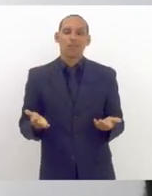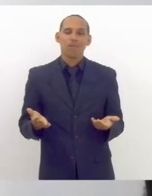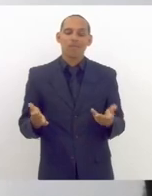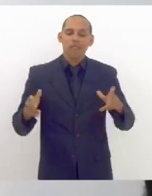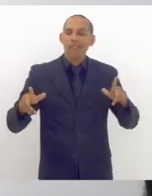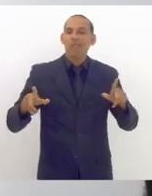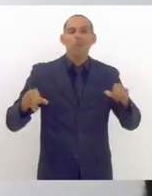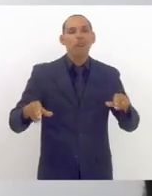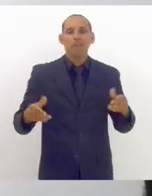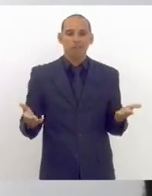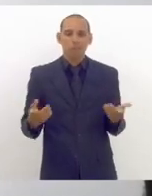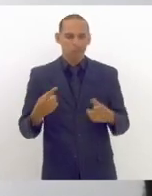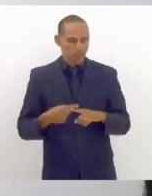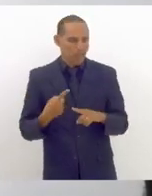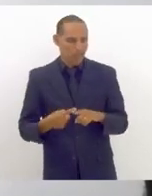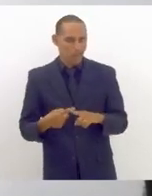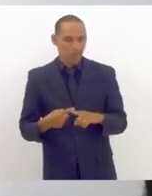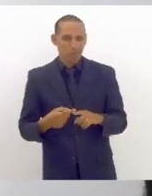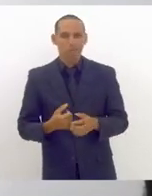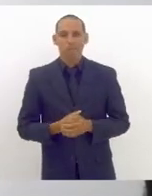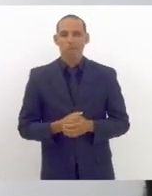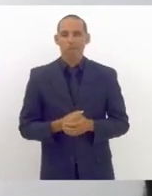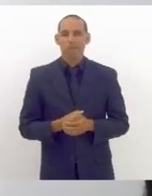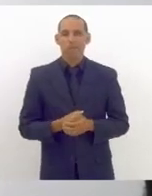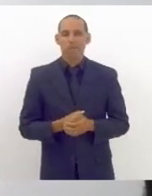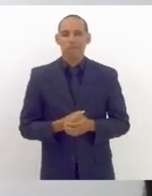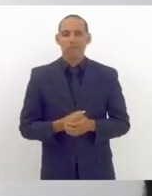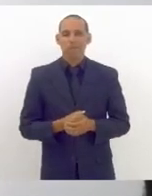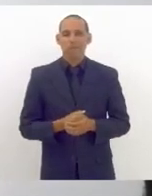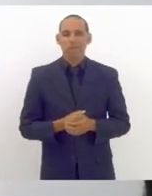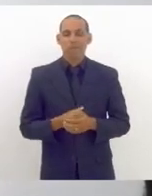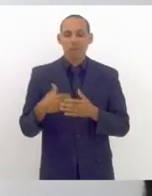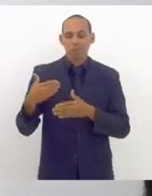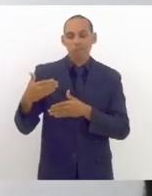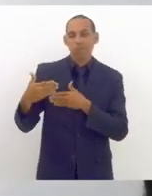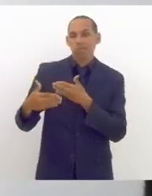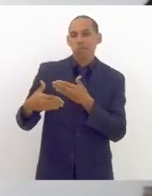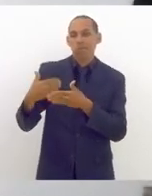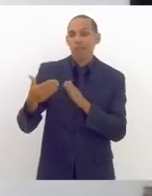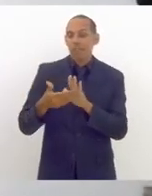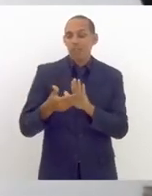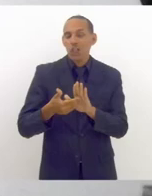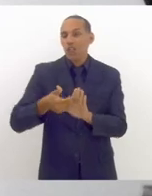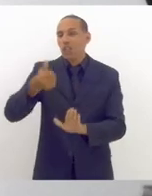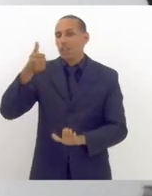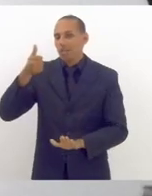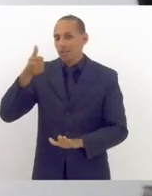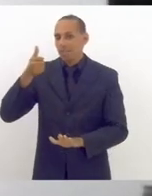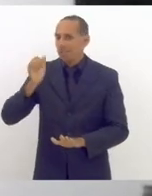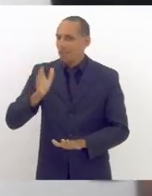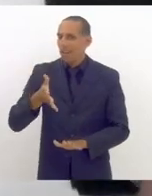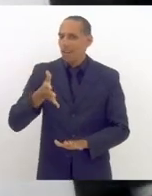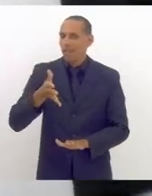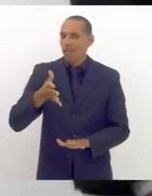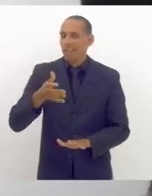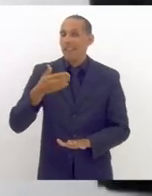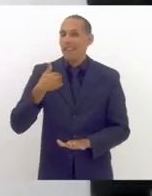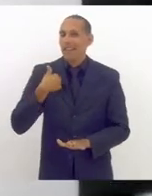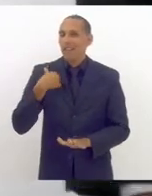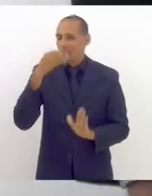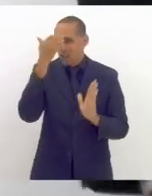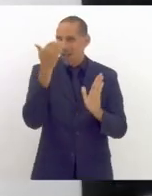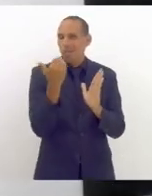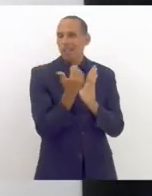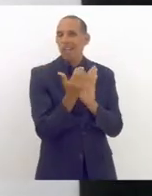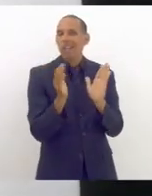a mesma alíquota por quê porque na medida que já tá retirado eu já tô cumprindo